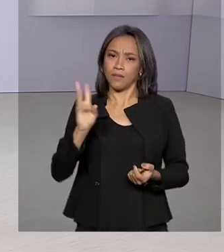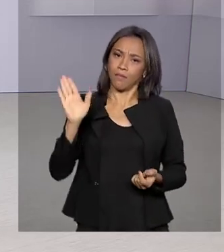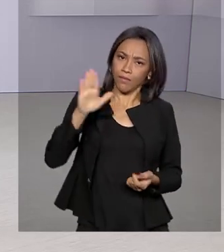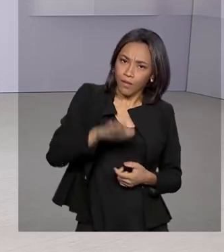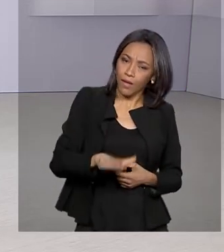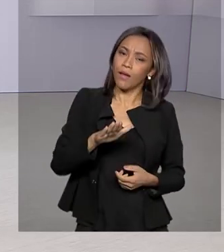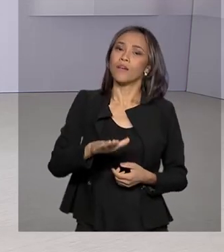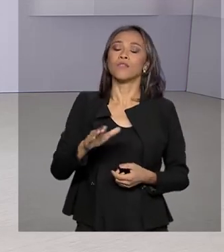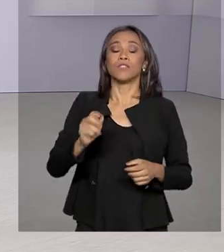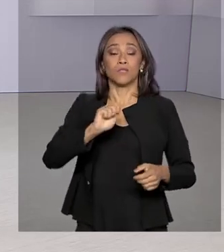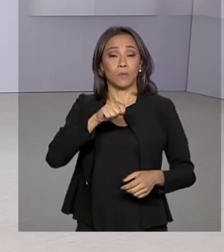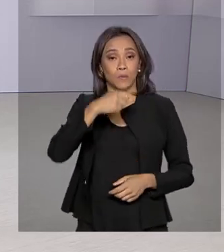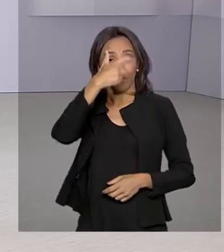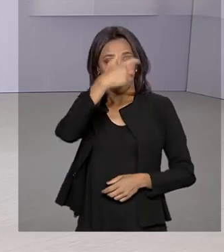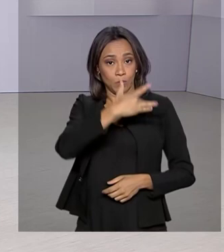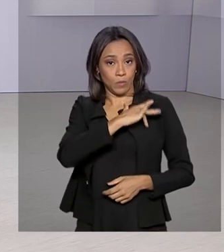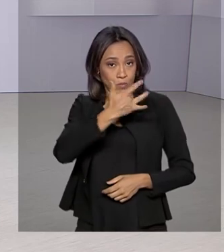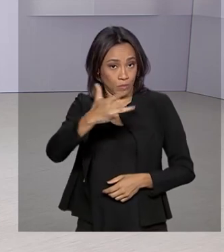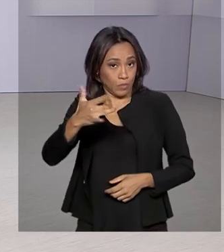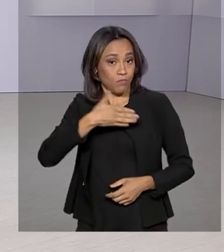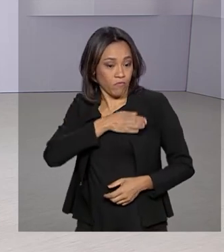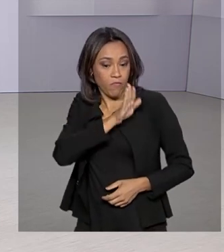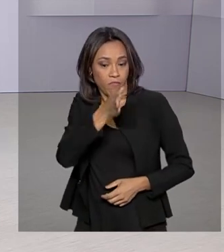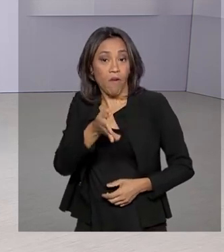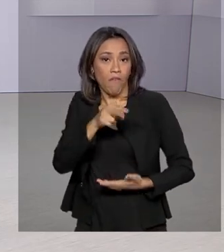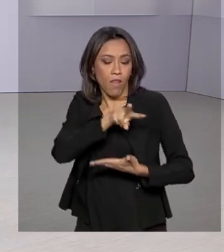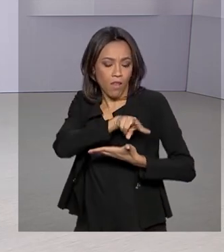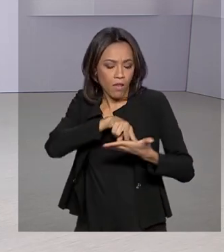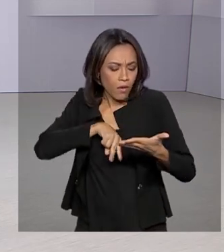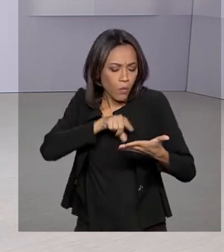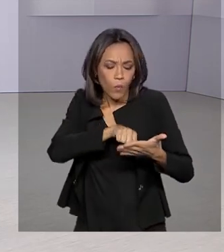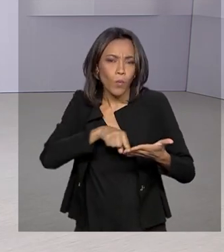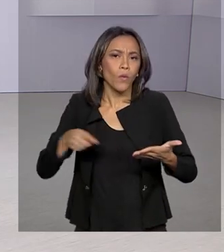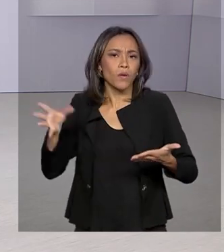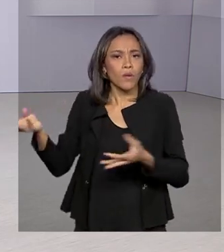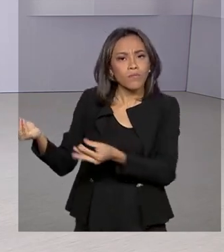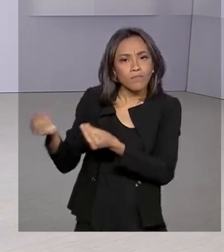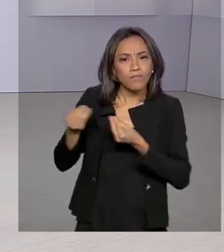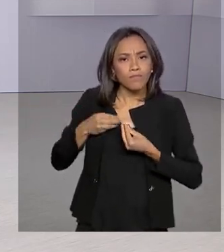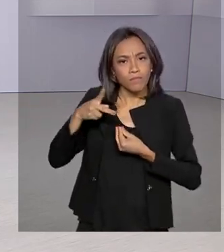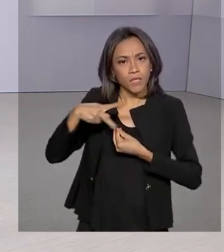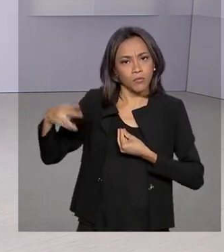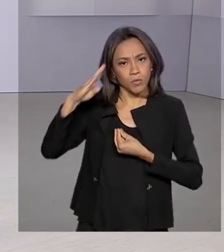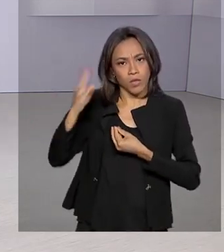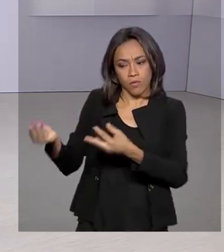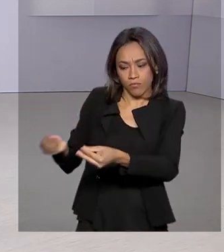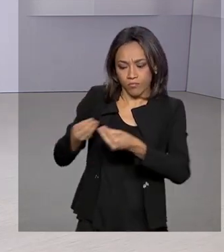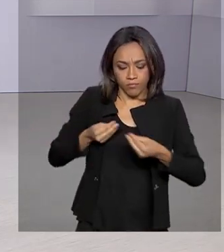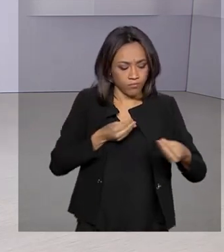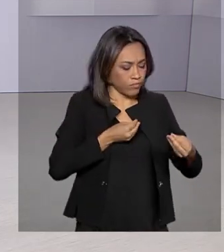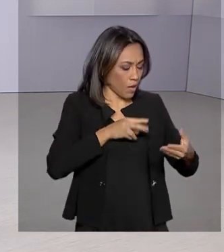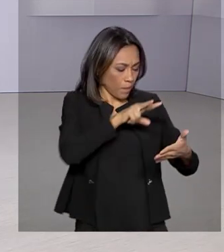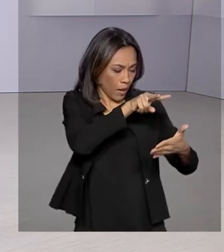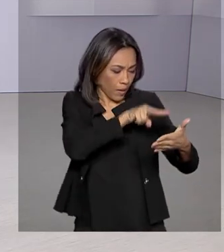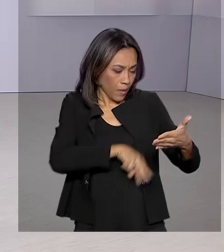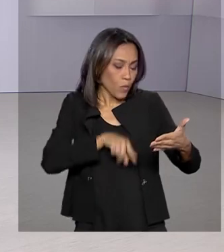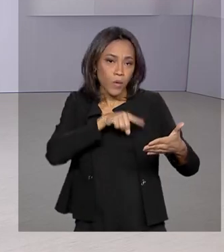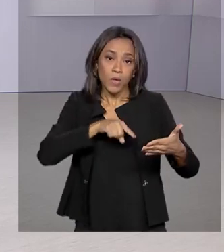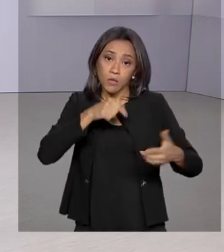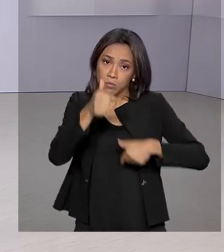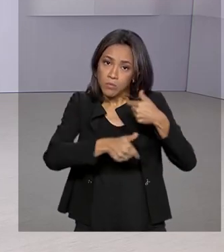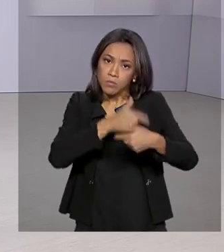ministro da Casa Civil, Onyx Lorenzoni, vai ler a mensagem encaminhada pelo presidente Jair Bolsonaro com as prioridades do